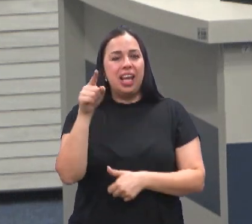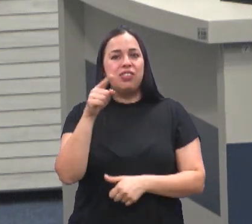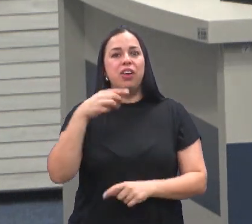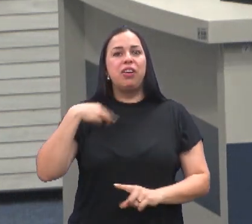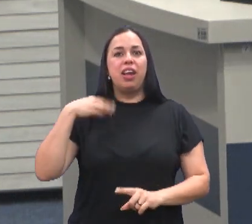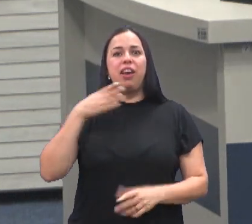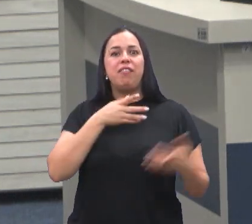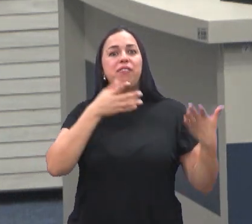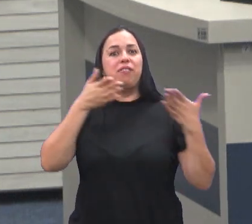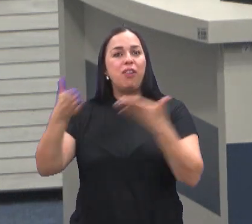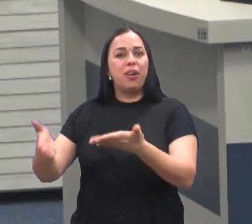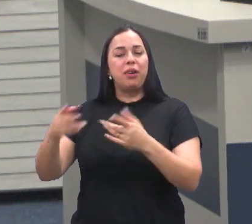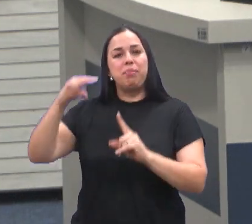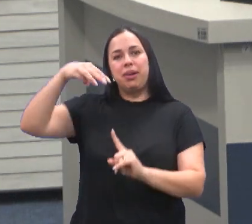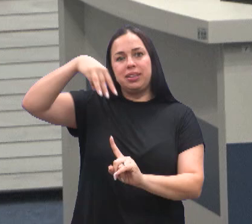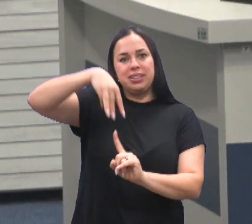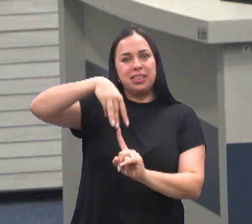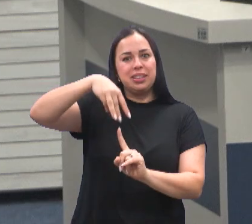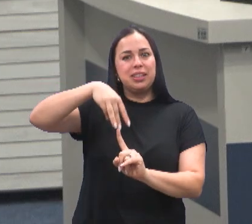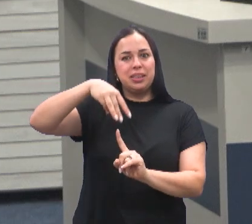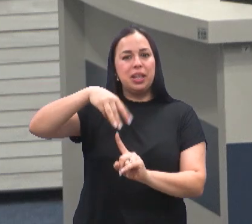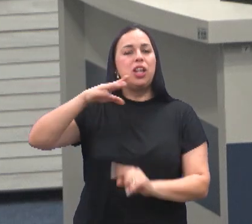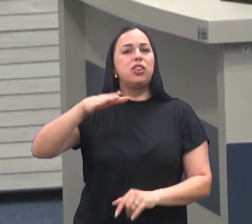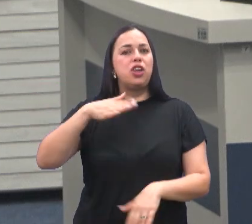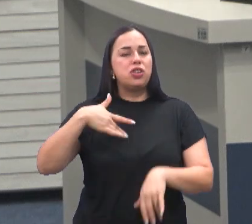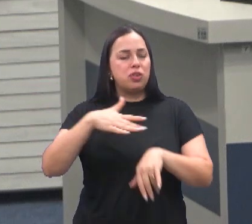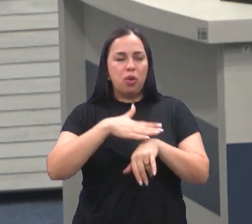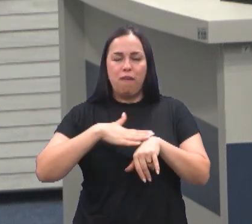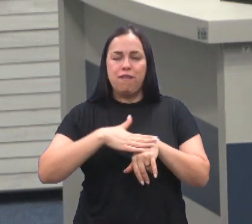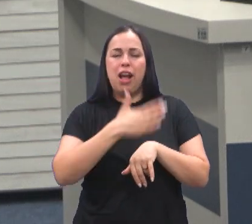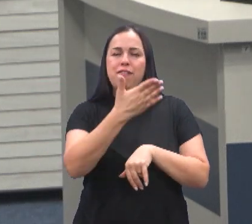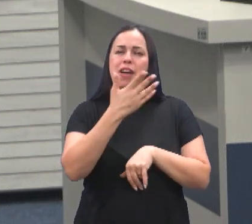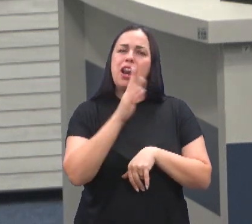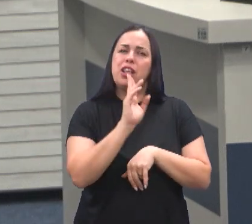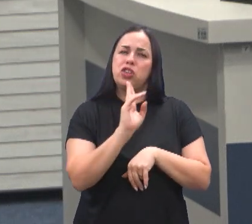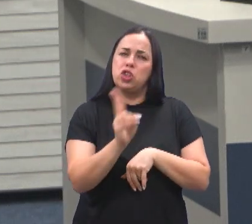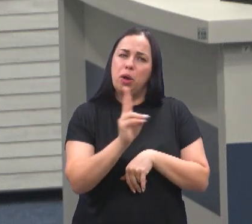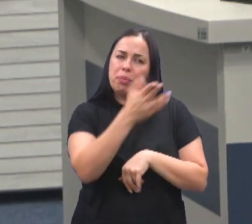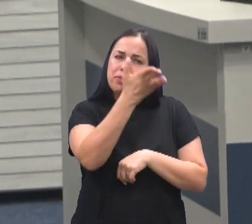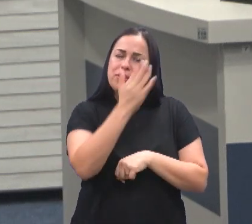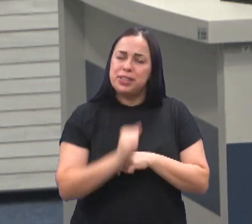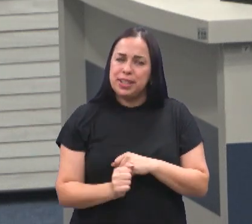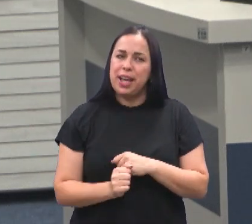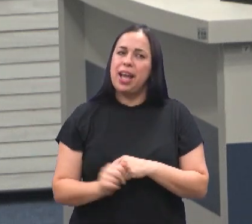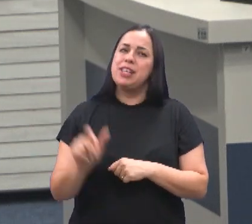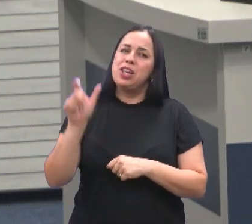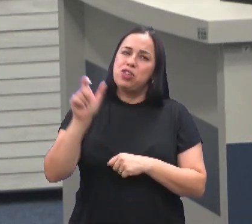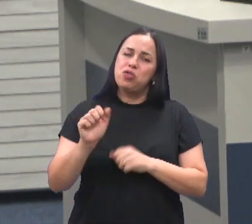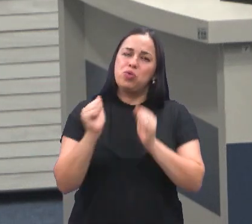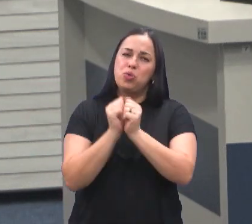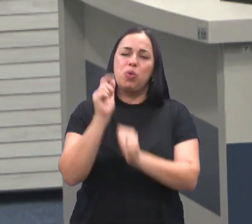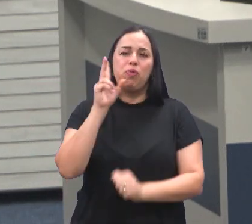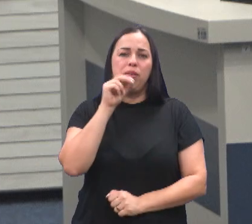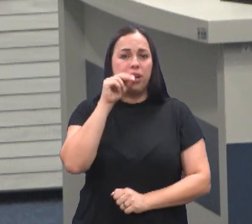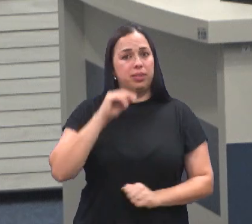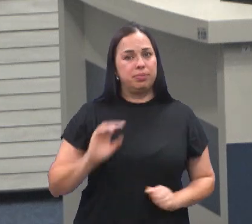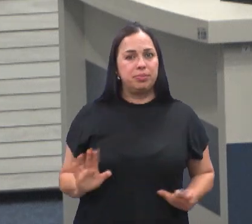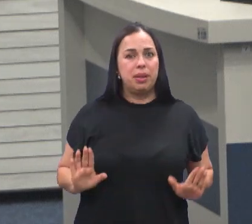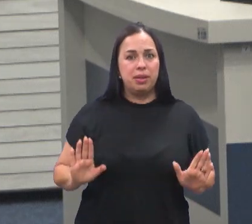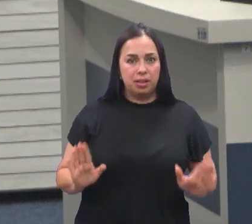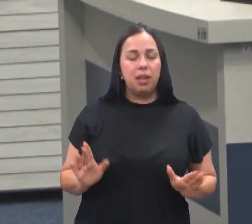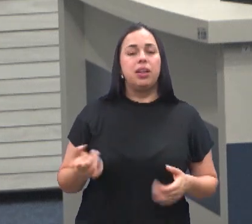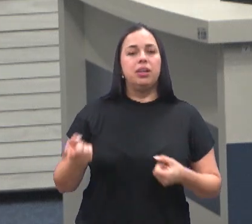viu? Nós falamos bastante de vocês, seu avô está aí, gracinha. Mas eu queria aqui, então,